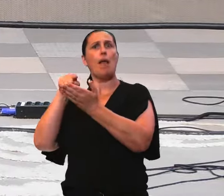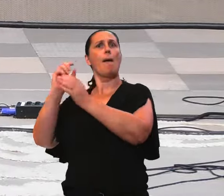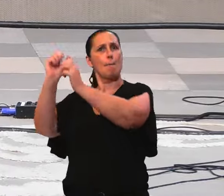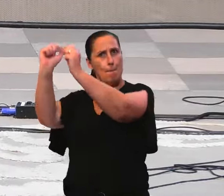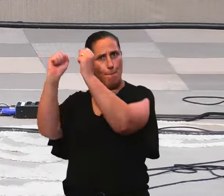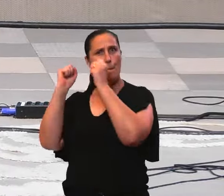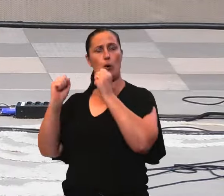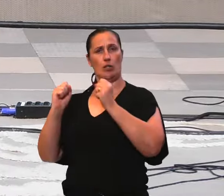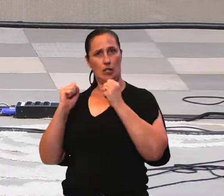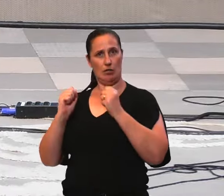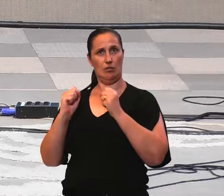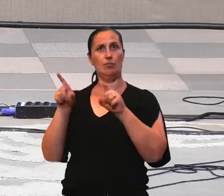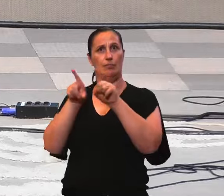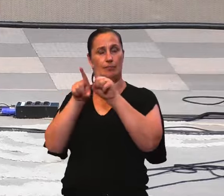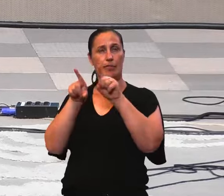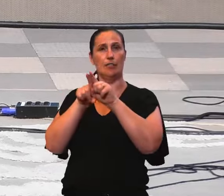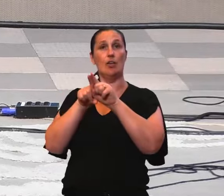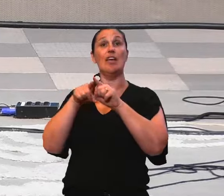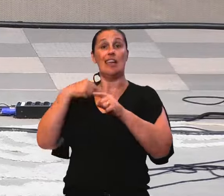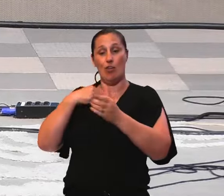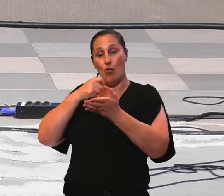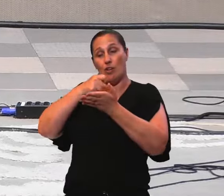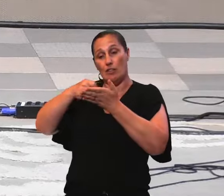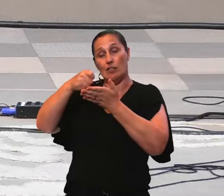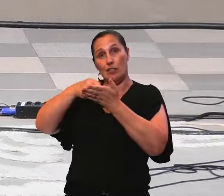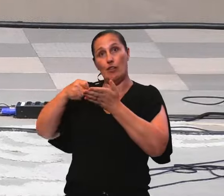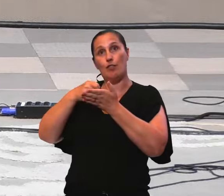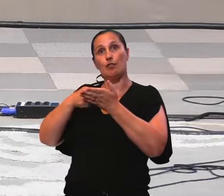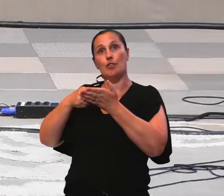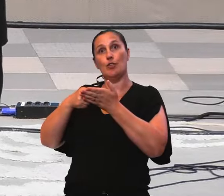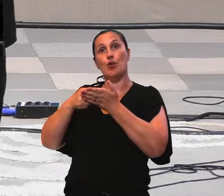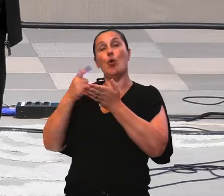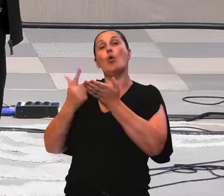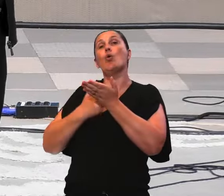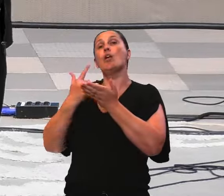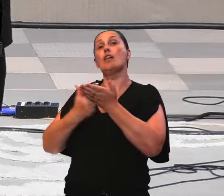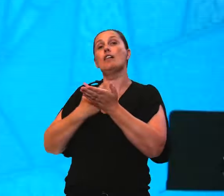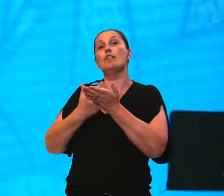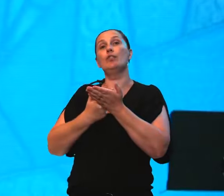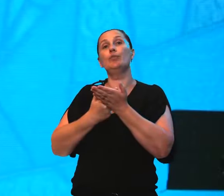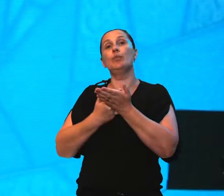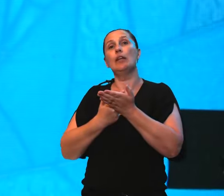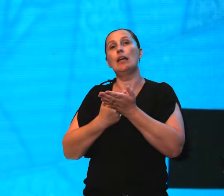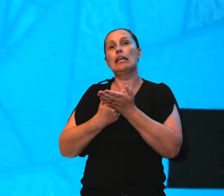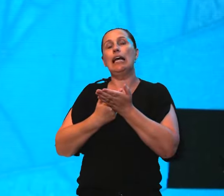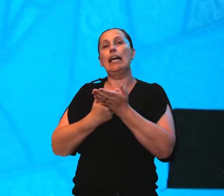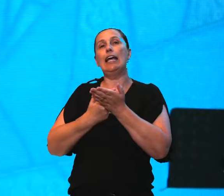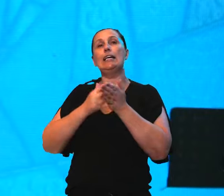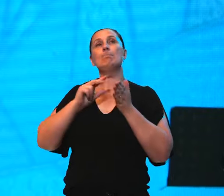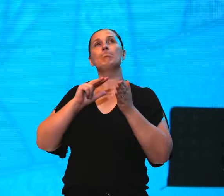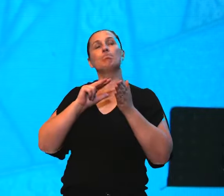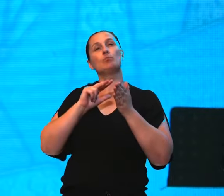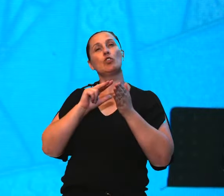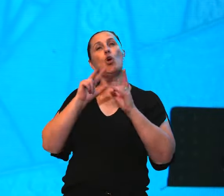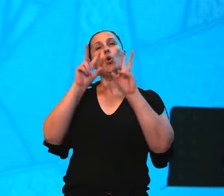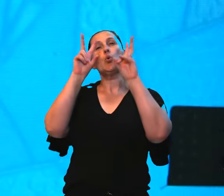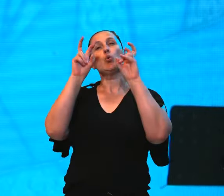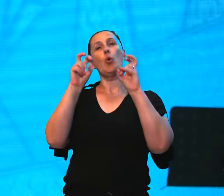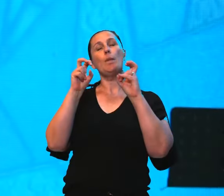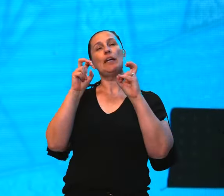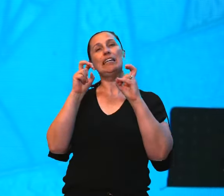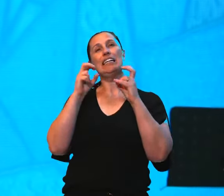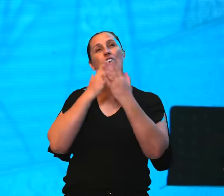mesmo pois escrevi esse livro sorrir outra vez que é um livro sobre luto mas é um livro divertido